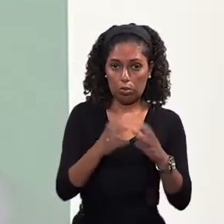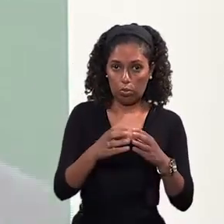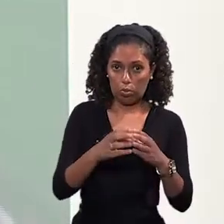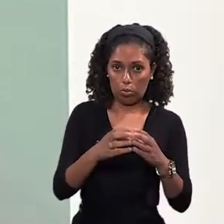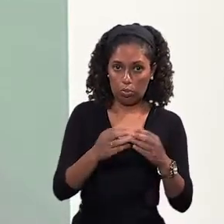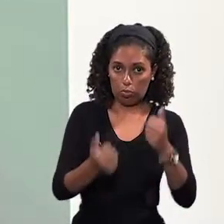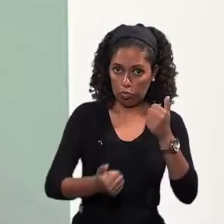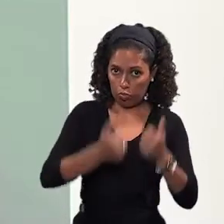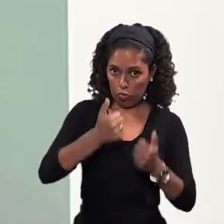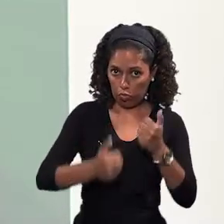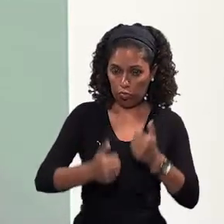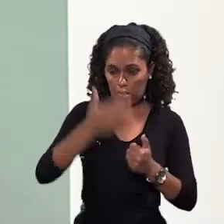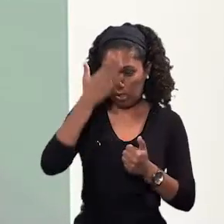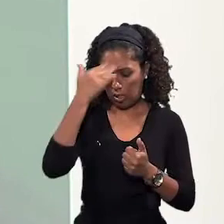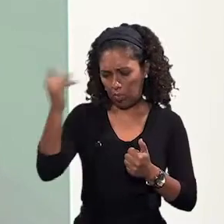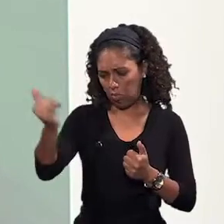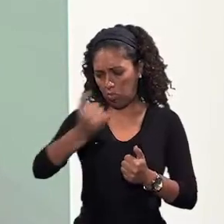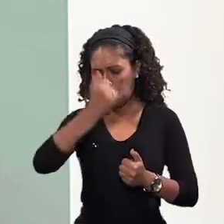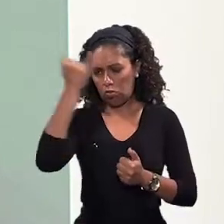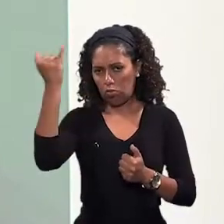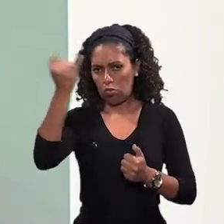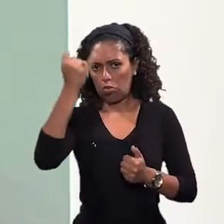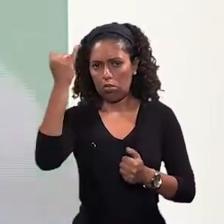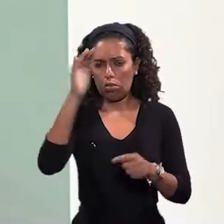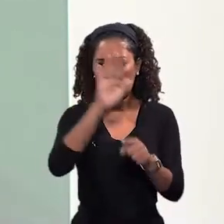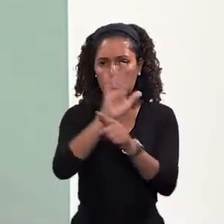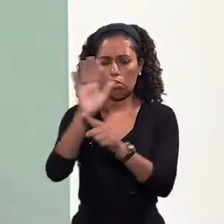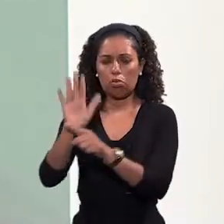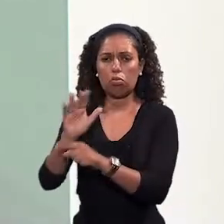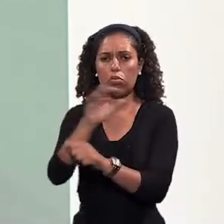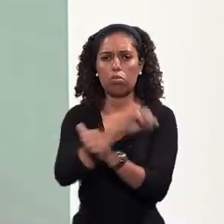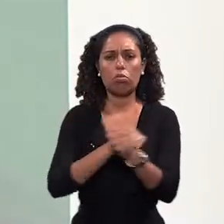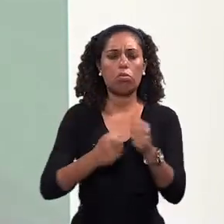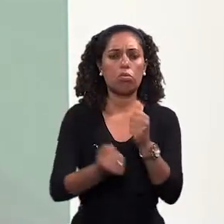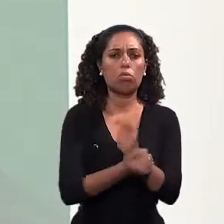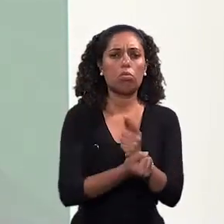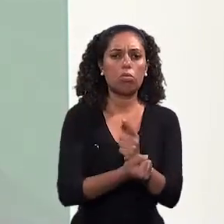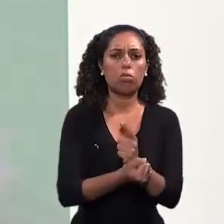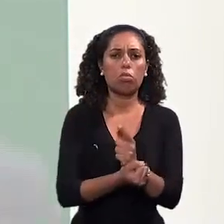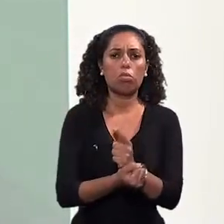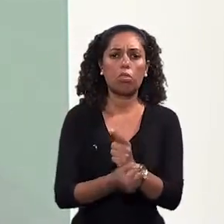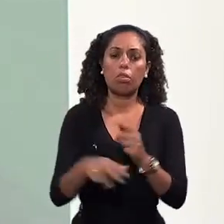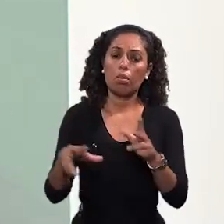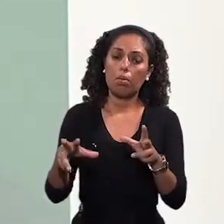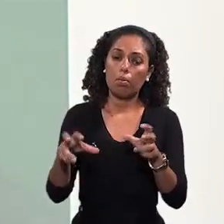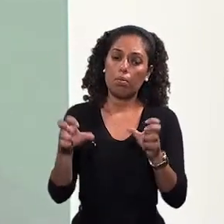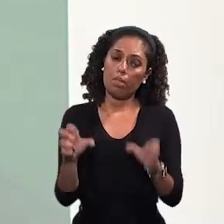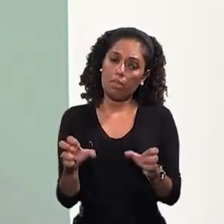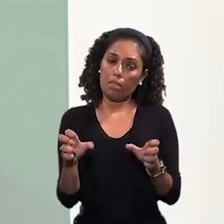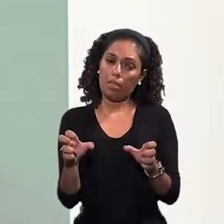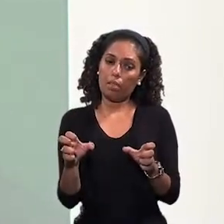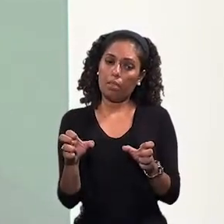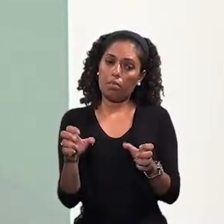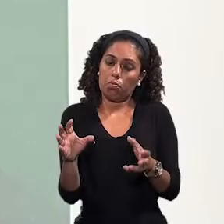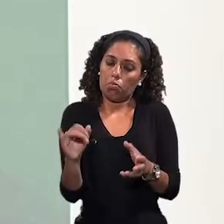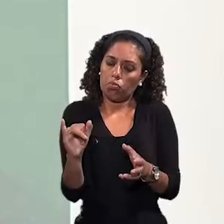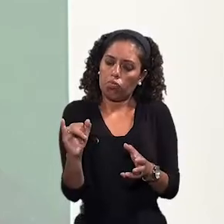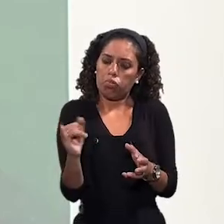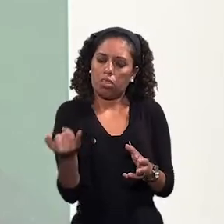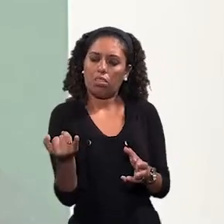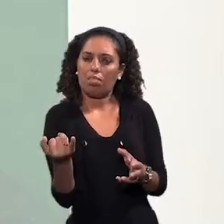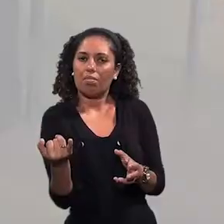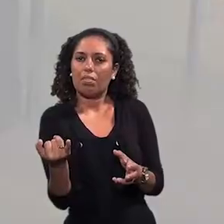por terem a sua importância enorme para as suas cidades, para os seus bairros, enfim, utilizaram desta prerrogativa